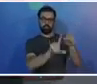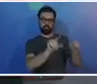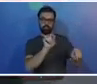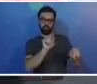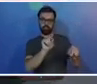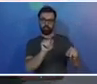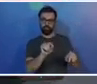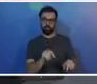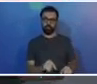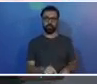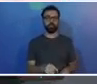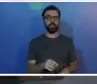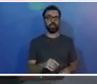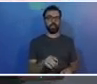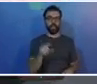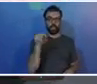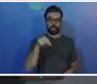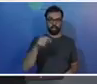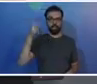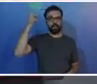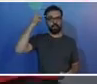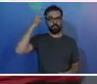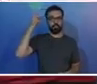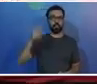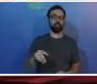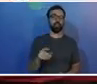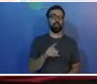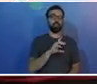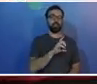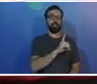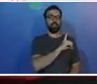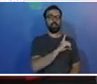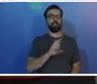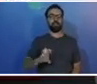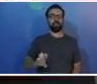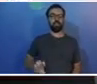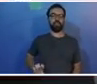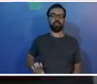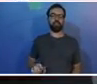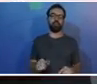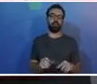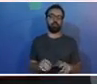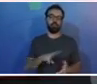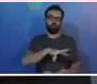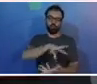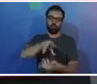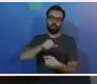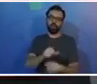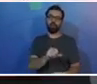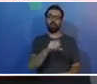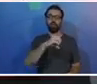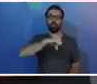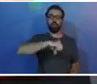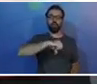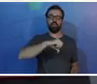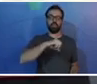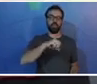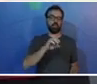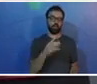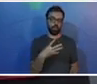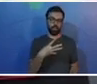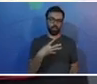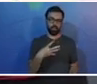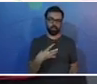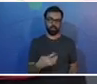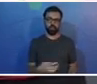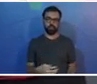Estado de São Paulo tem 94 deputados. Eles trabalham na Assembleia Legislativa, sempre